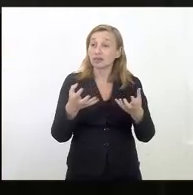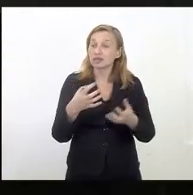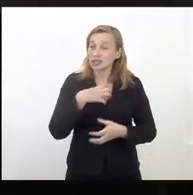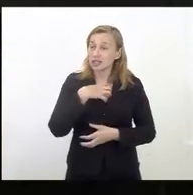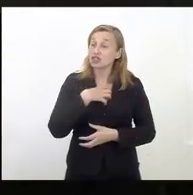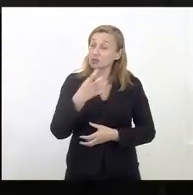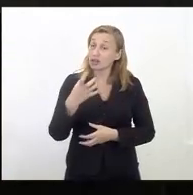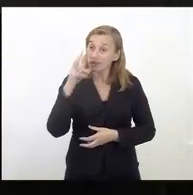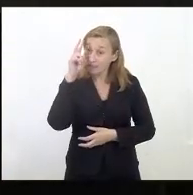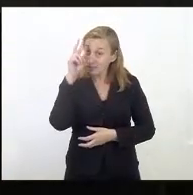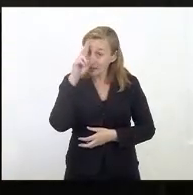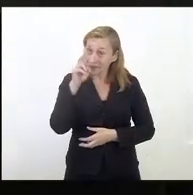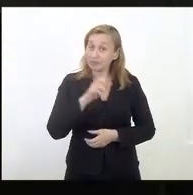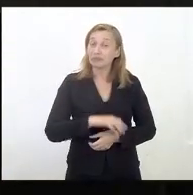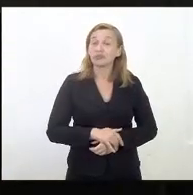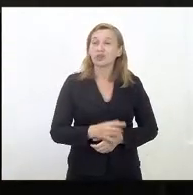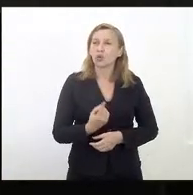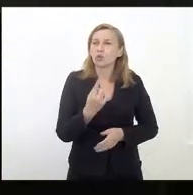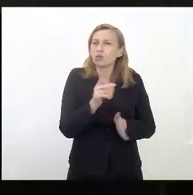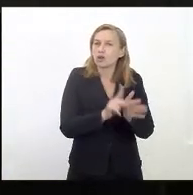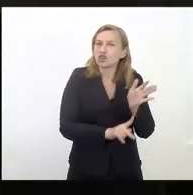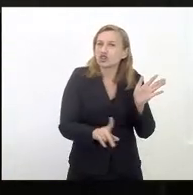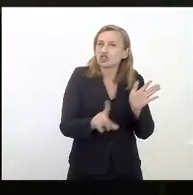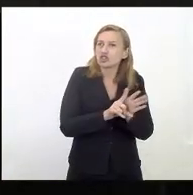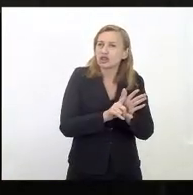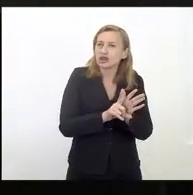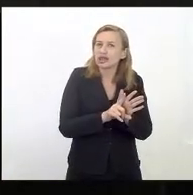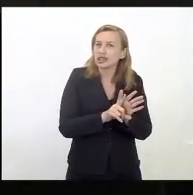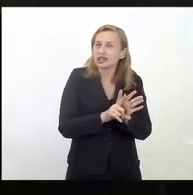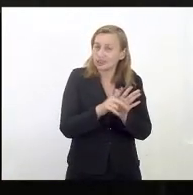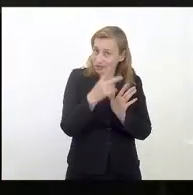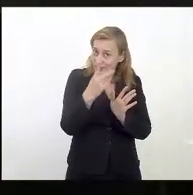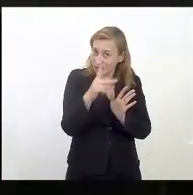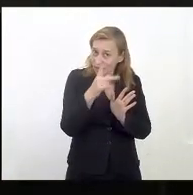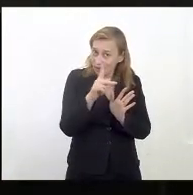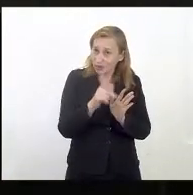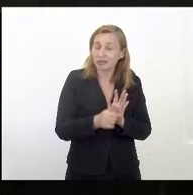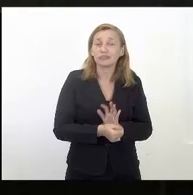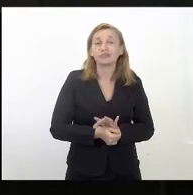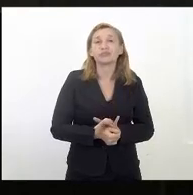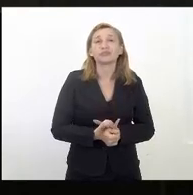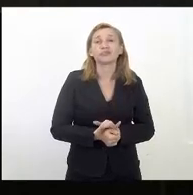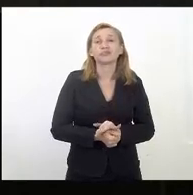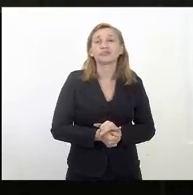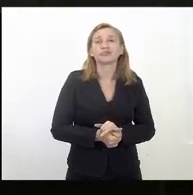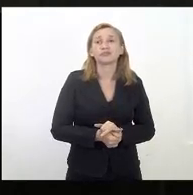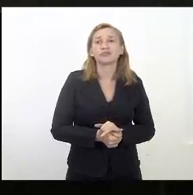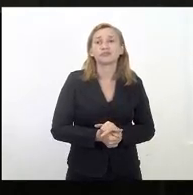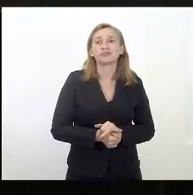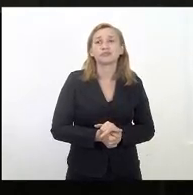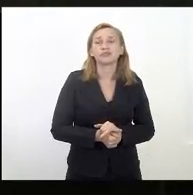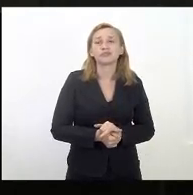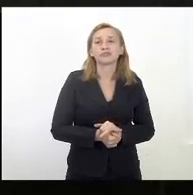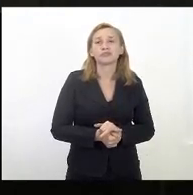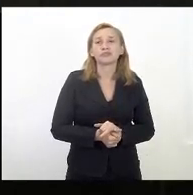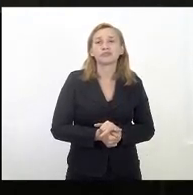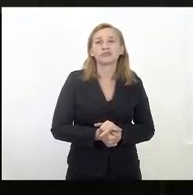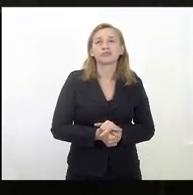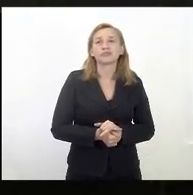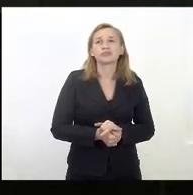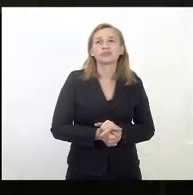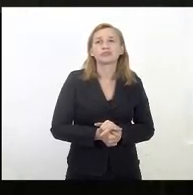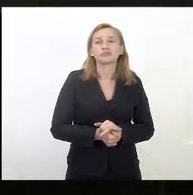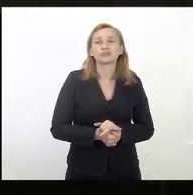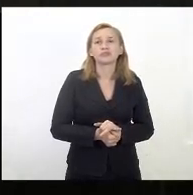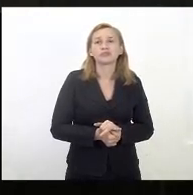sentido eu quero lembrar é o projeto de lei de vossa excelência o que busca